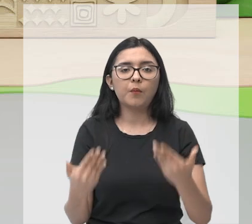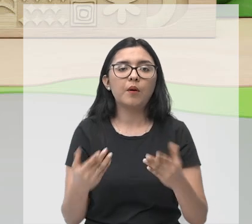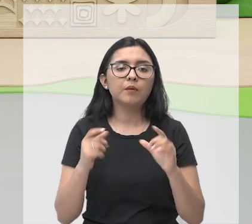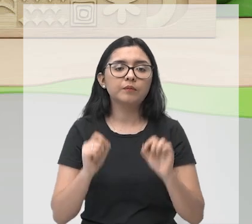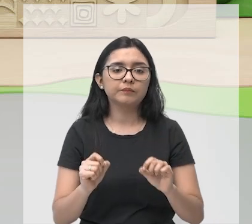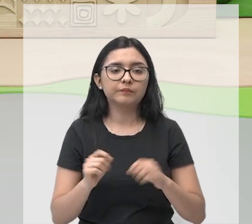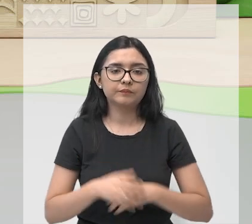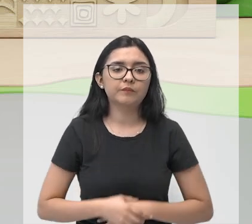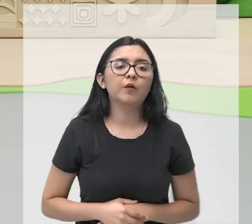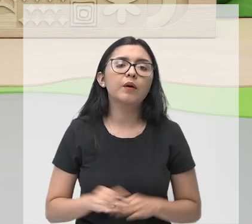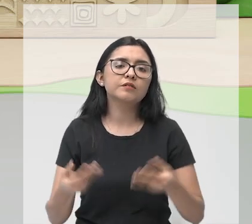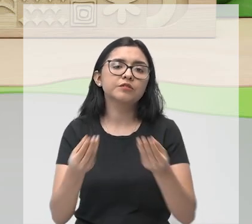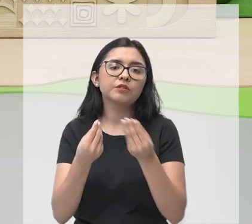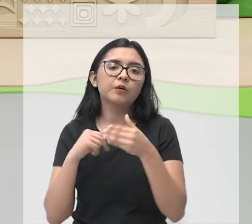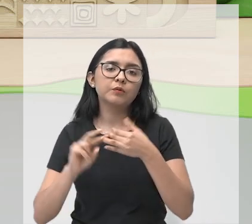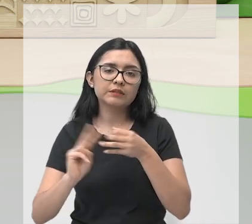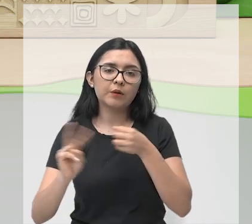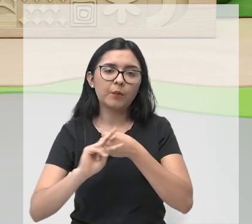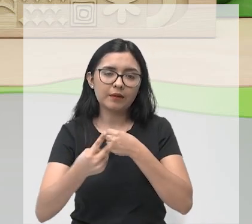impacto na escola?